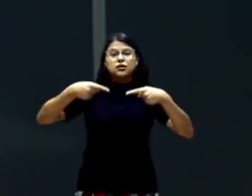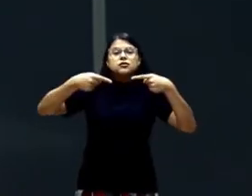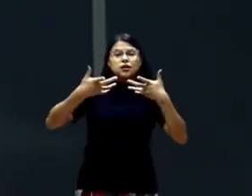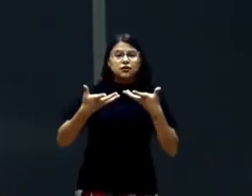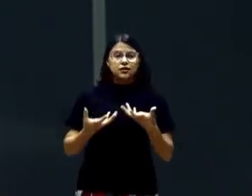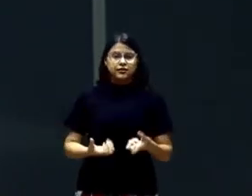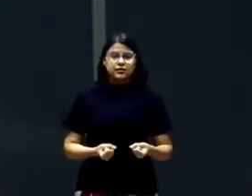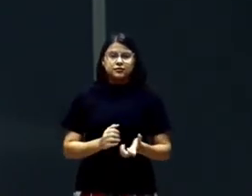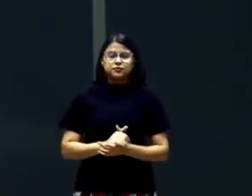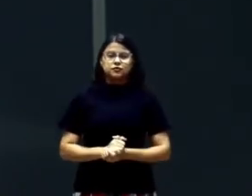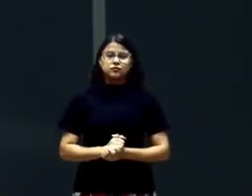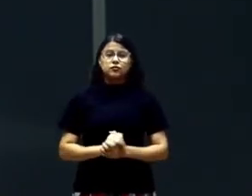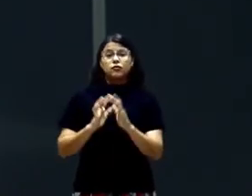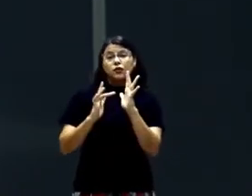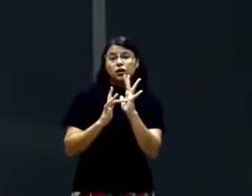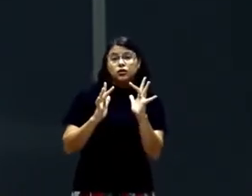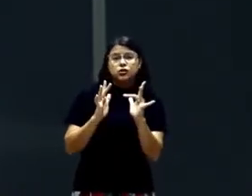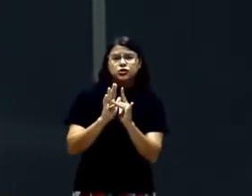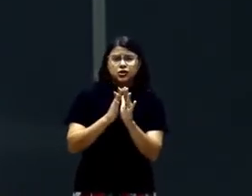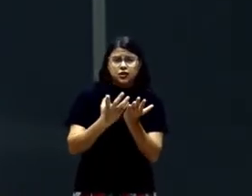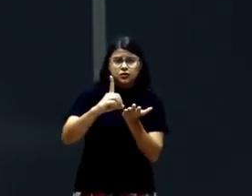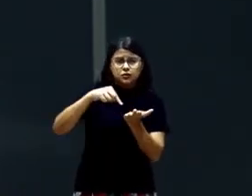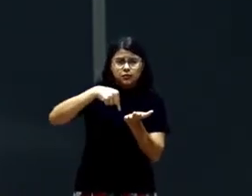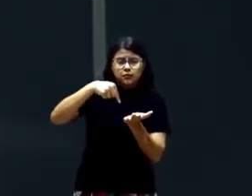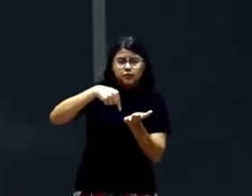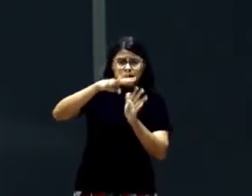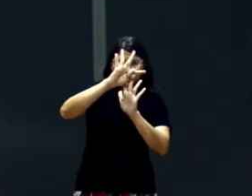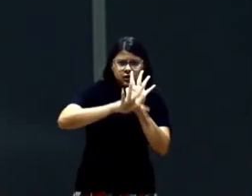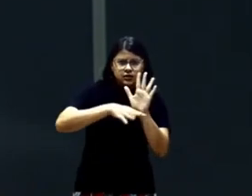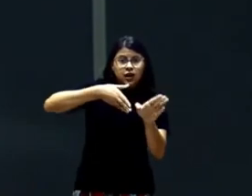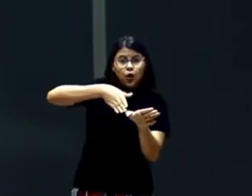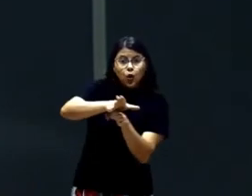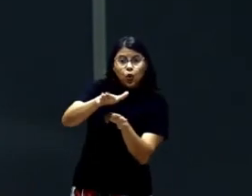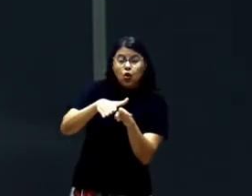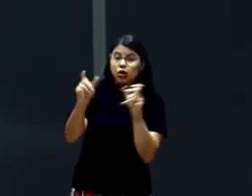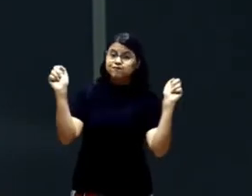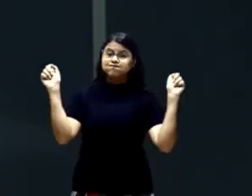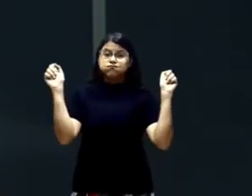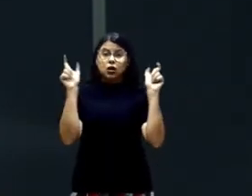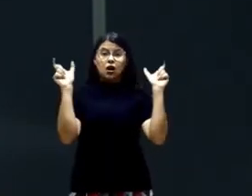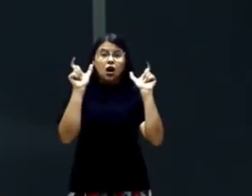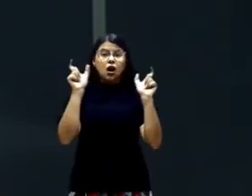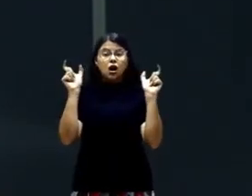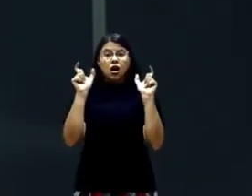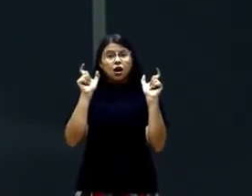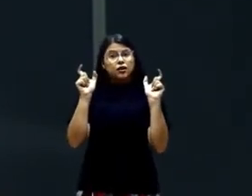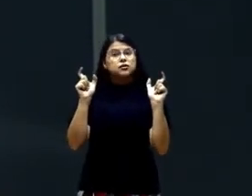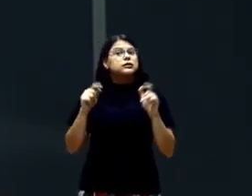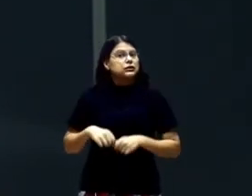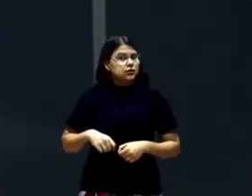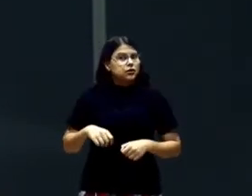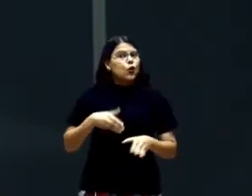Jesus nos traz um alerta nesse texto que nós lemos. Um alerta duro.